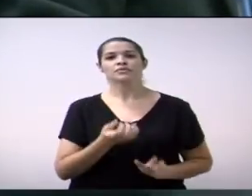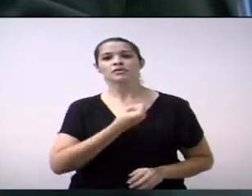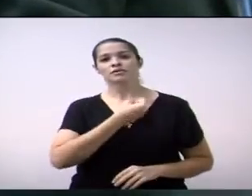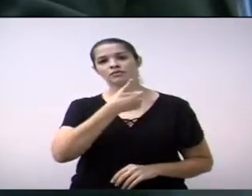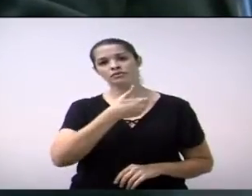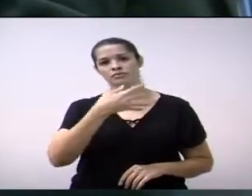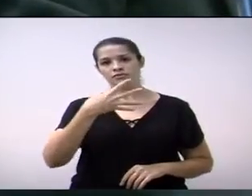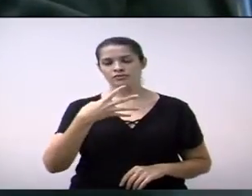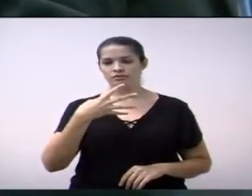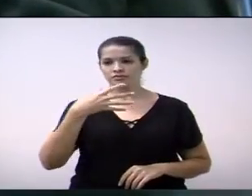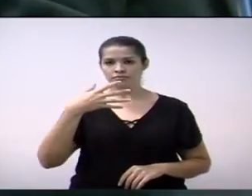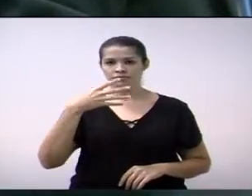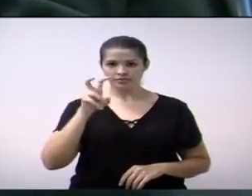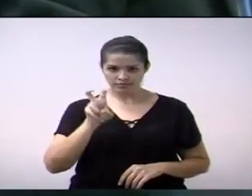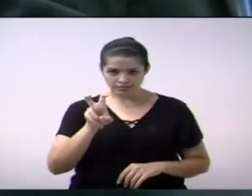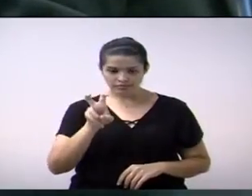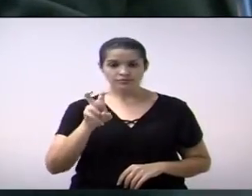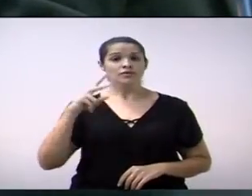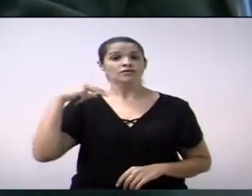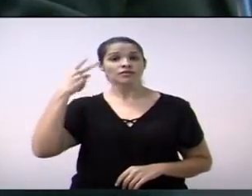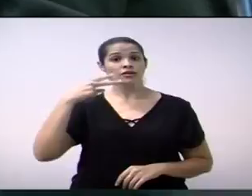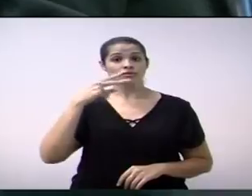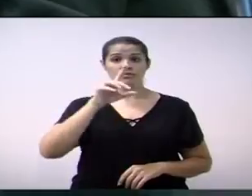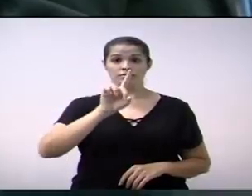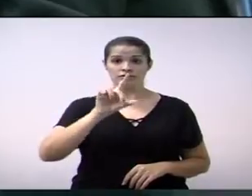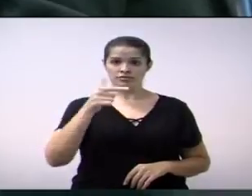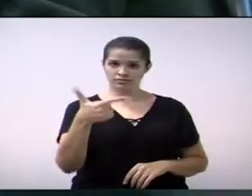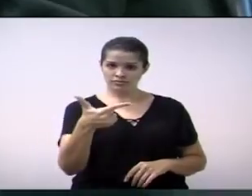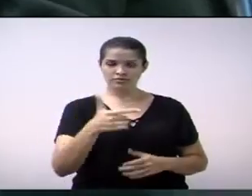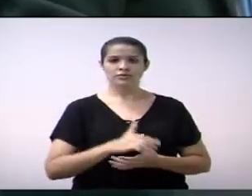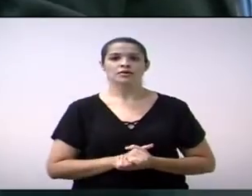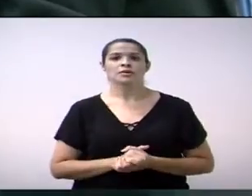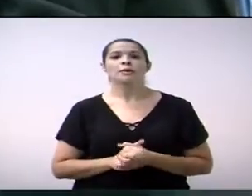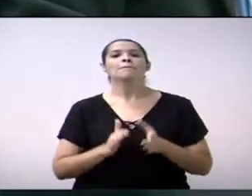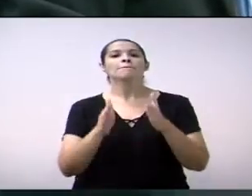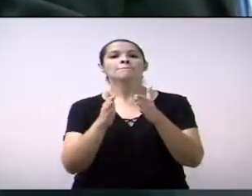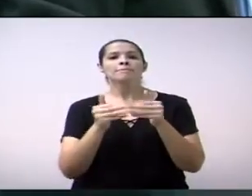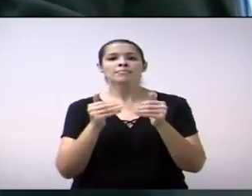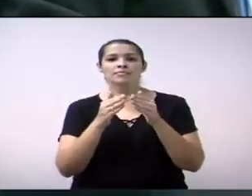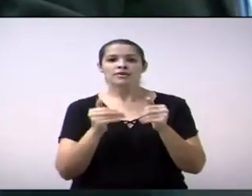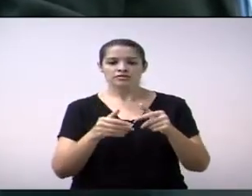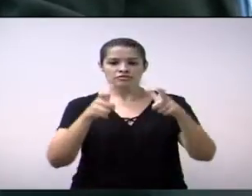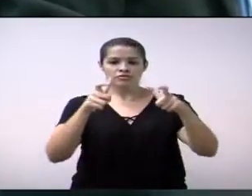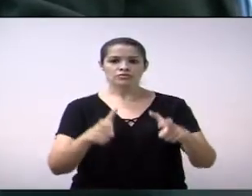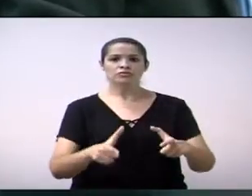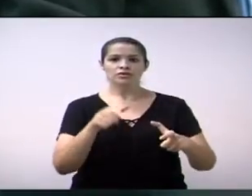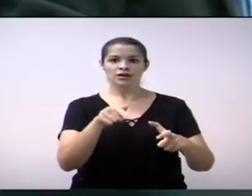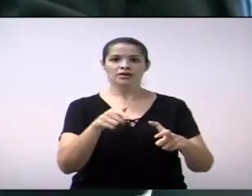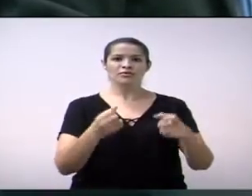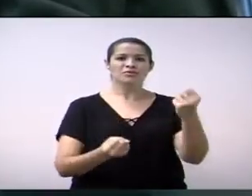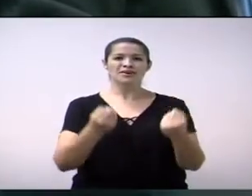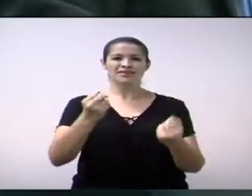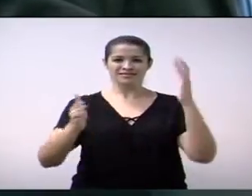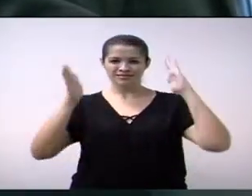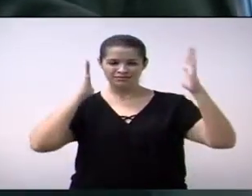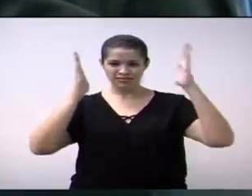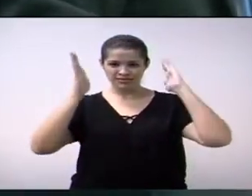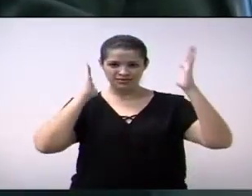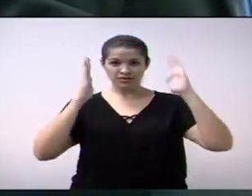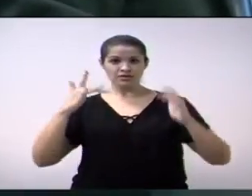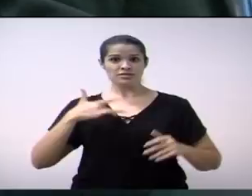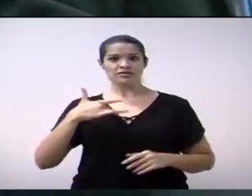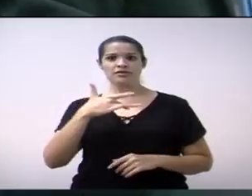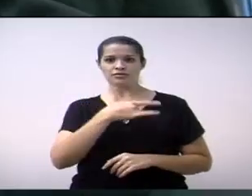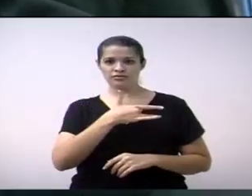D2, sugerindo ao Executivo implantação de uma base móvel de saúde, a fim de realizar exames e atendimentos